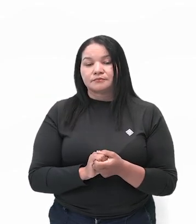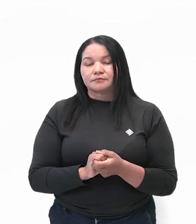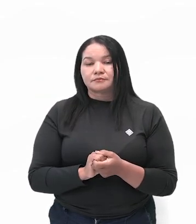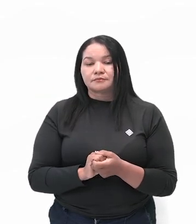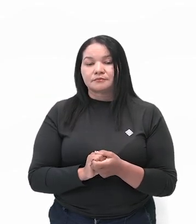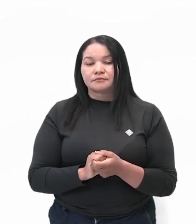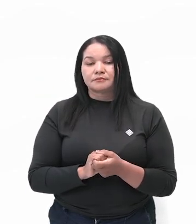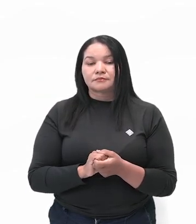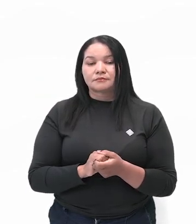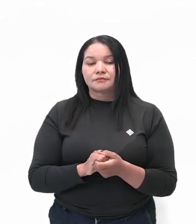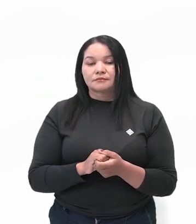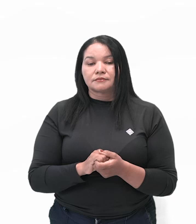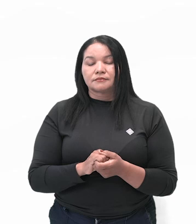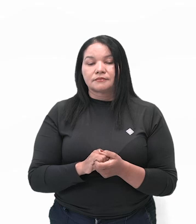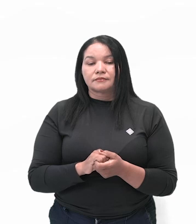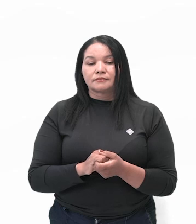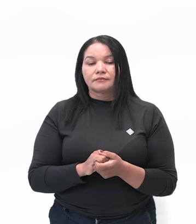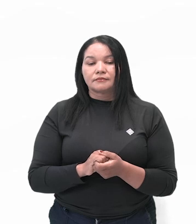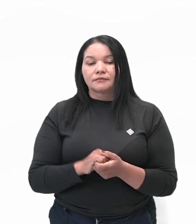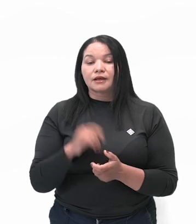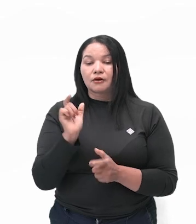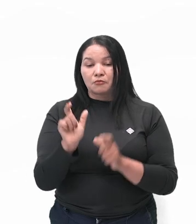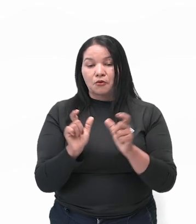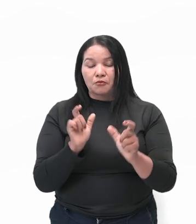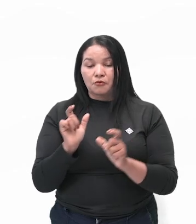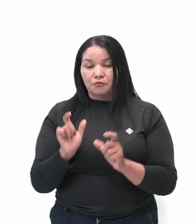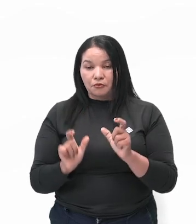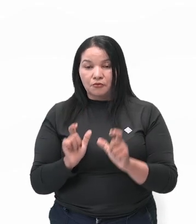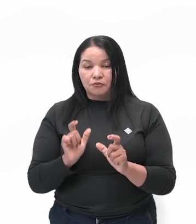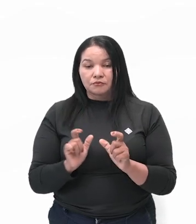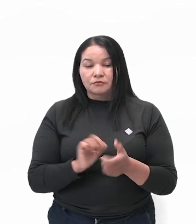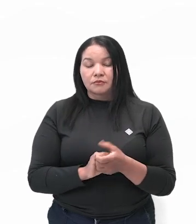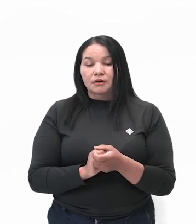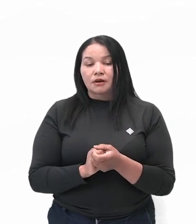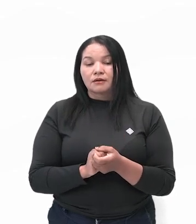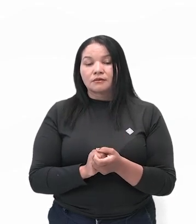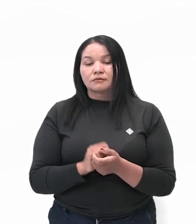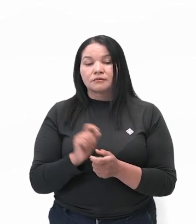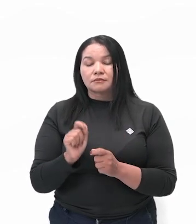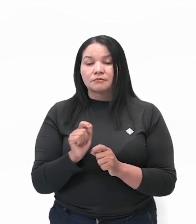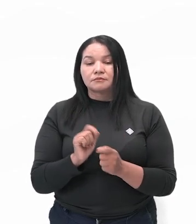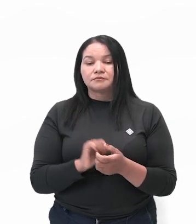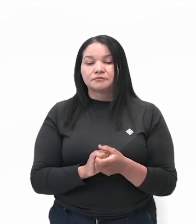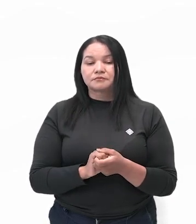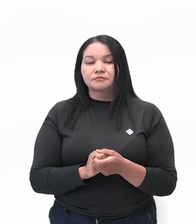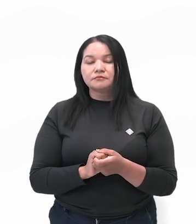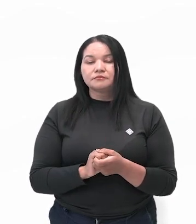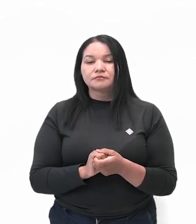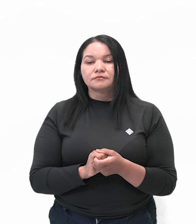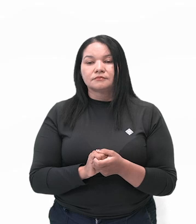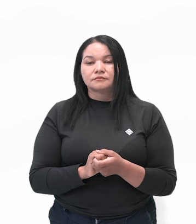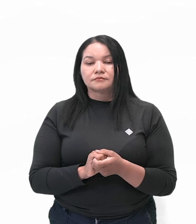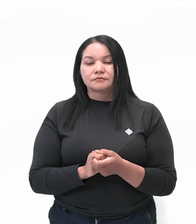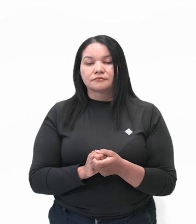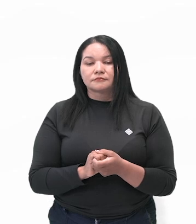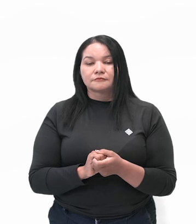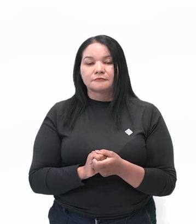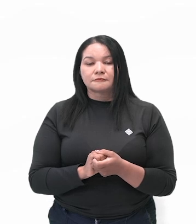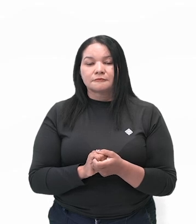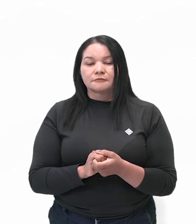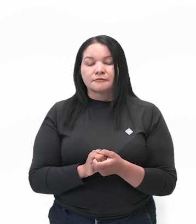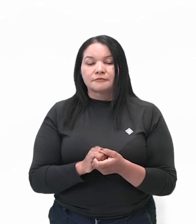outros cognatos, biodiversity, que é biodiversidade, nós temos violated, que é